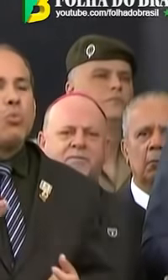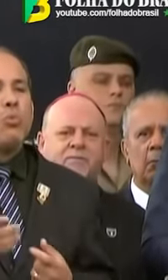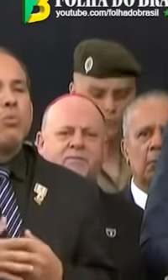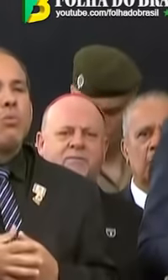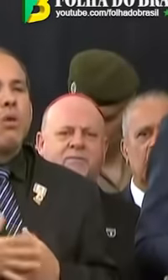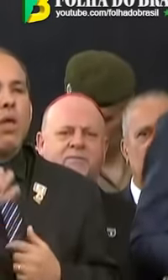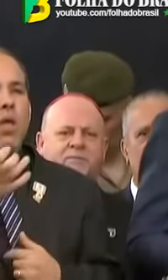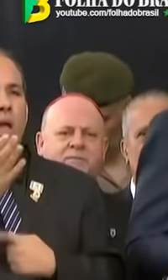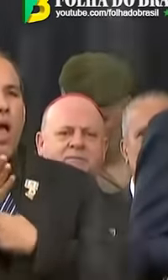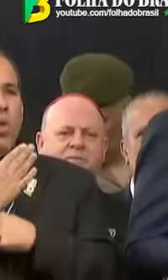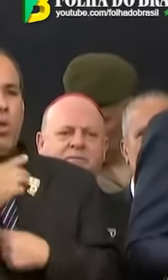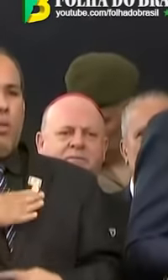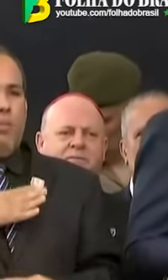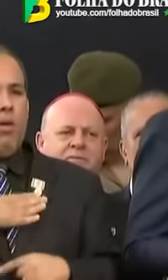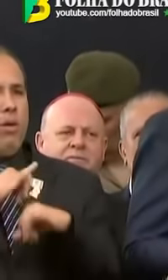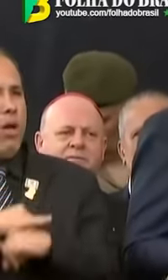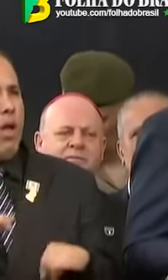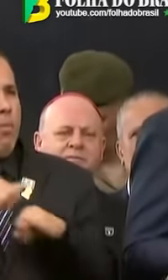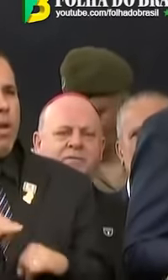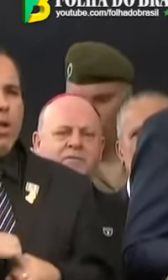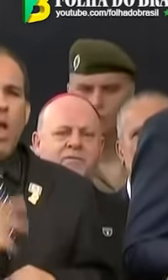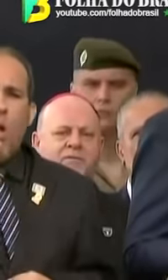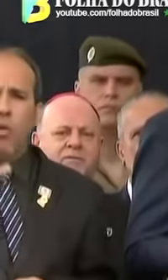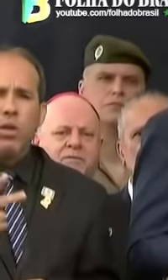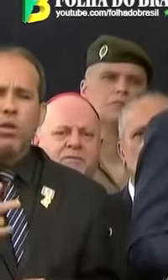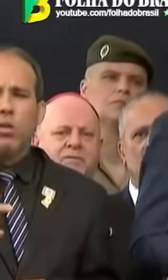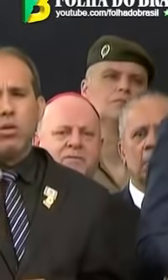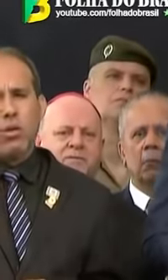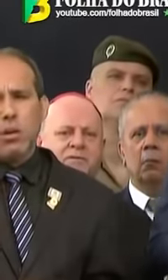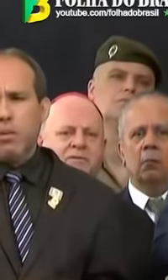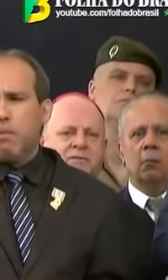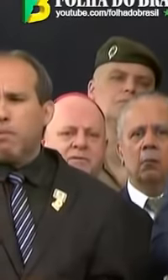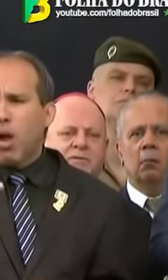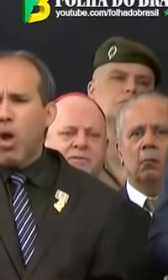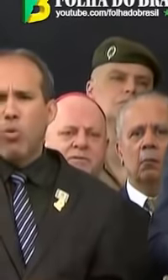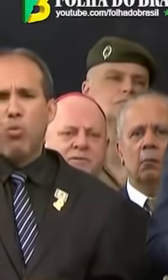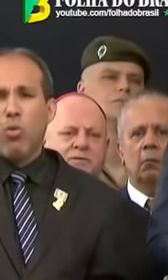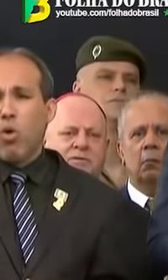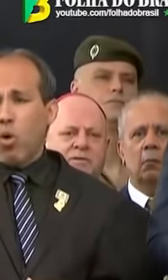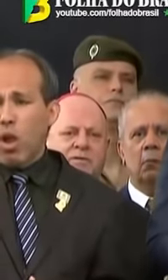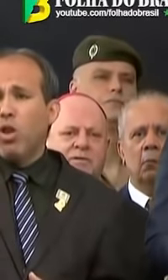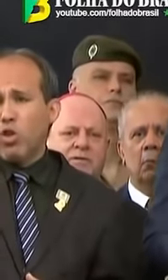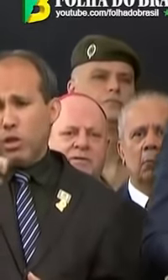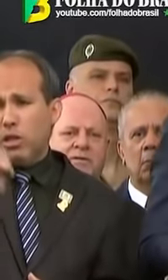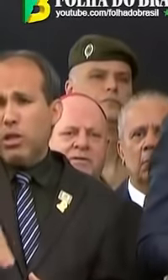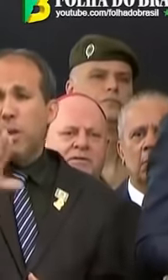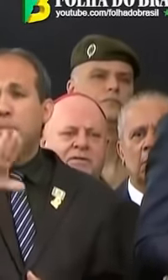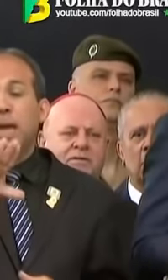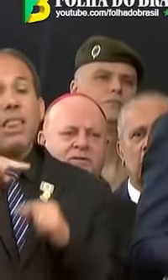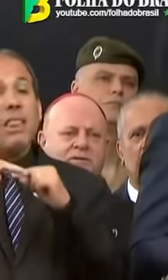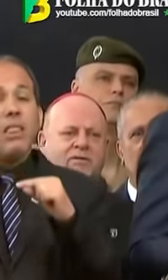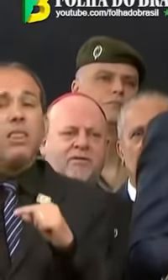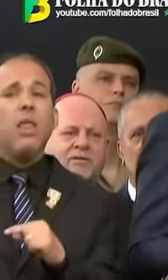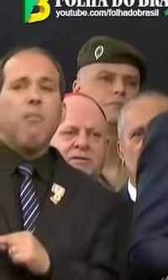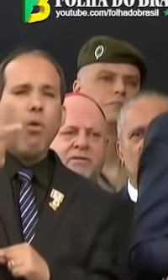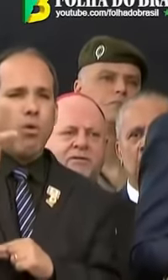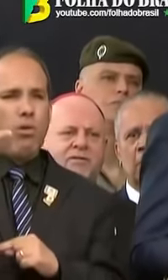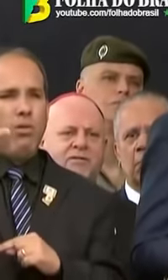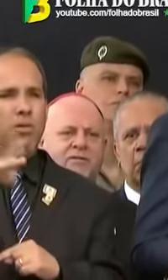queriam contribuir para a minha campanha. E eu falei, Paulo Scaff, quero dinheiro sim, mas depois das